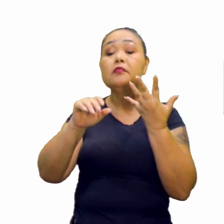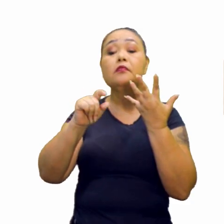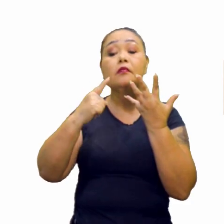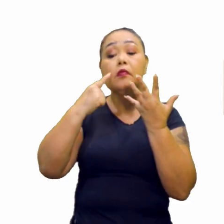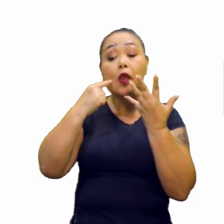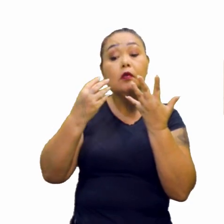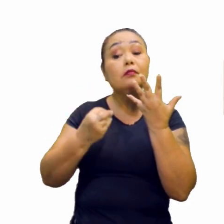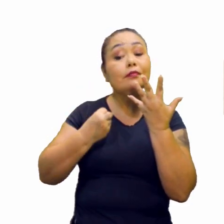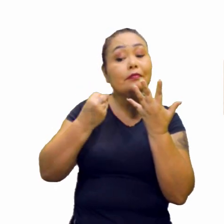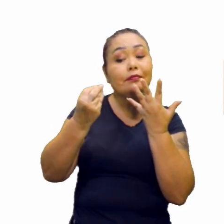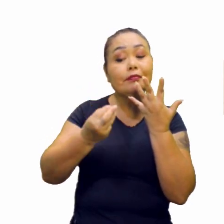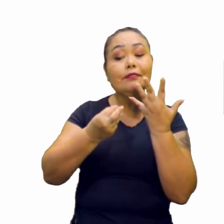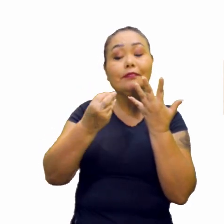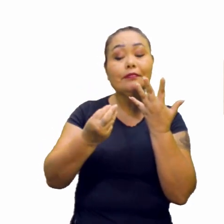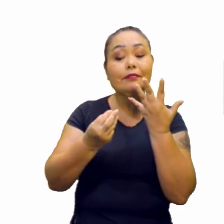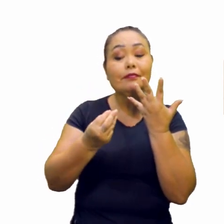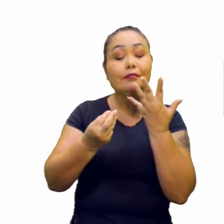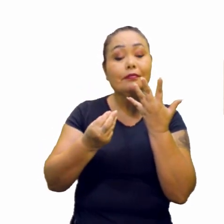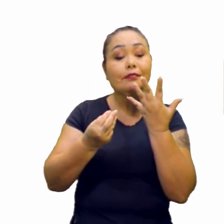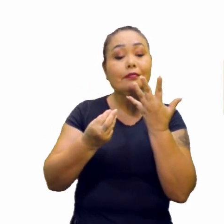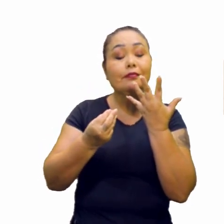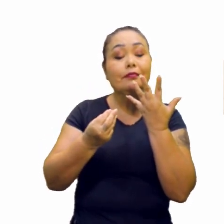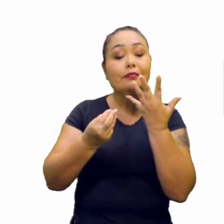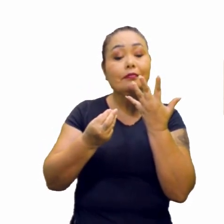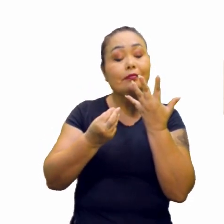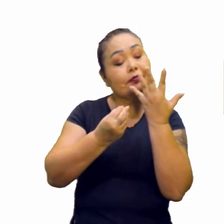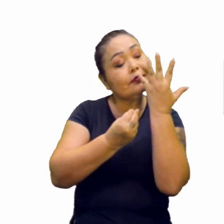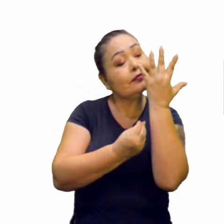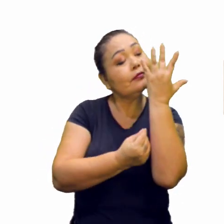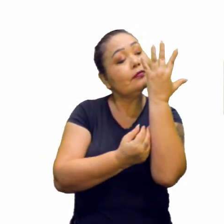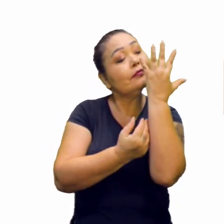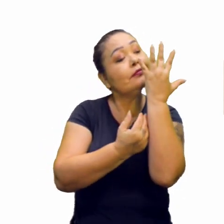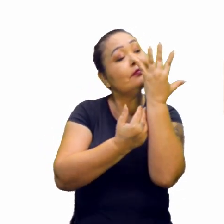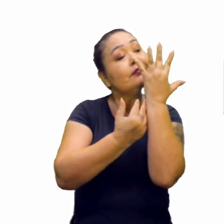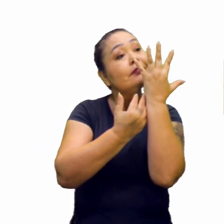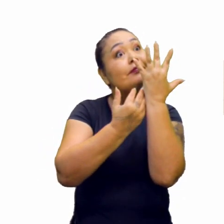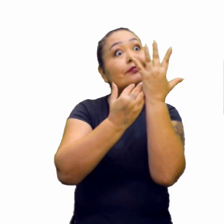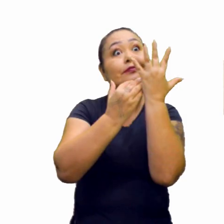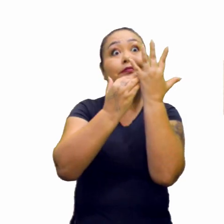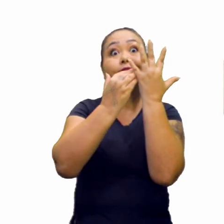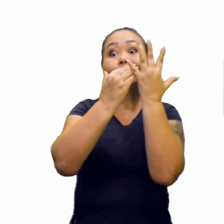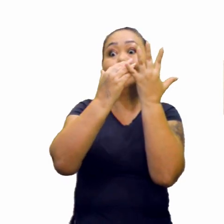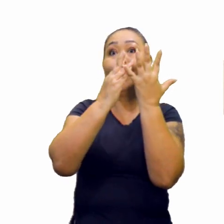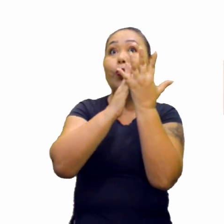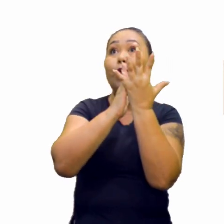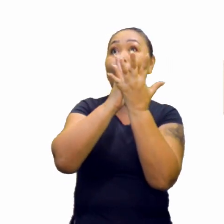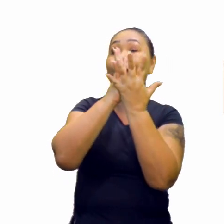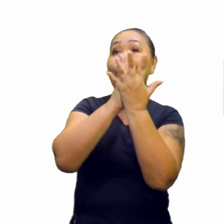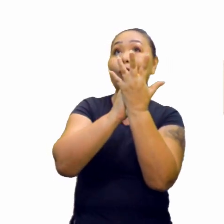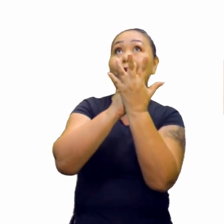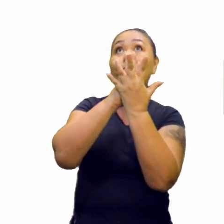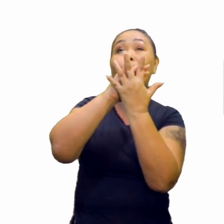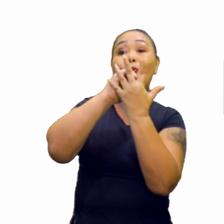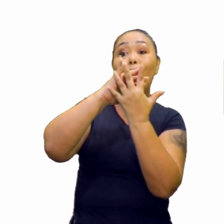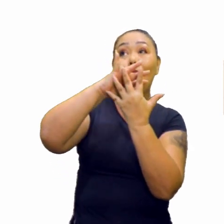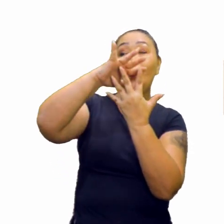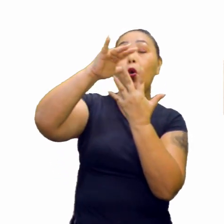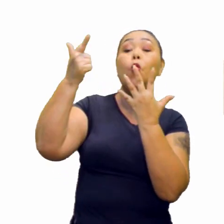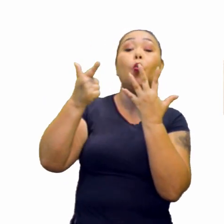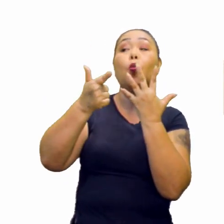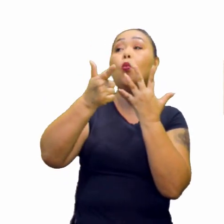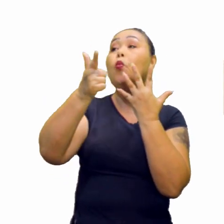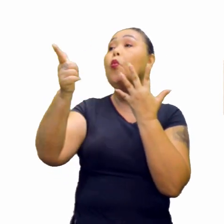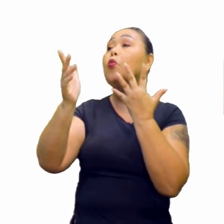proporciono o desenvolvimento secundário, ou eu dou um outro rumo para essa